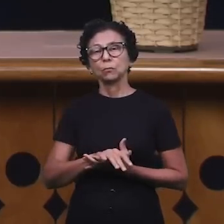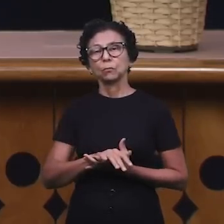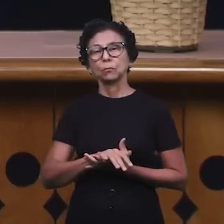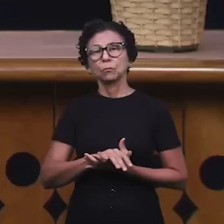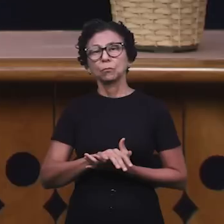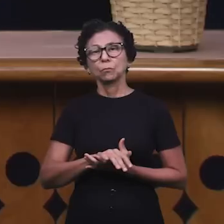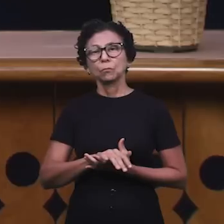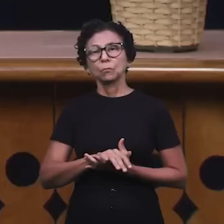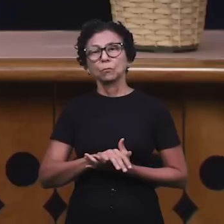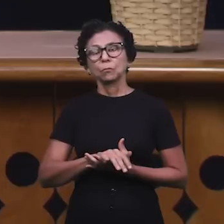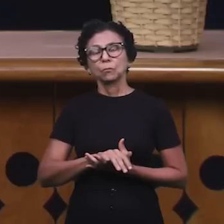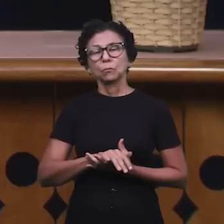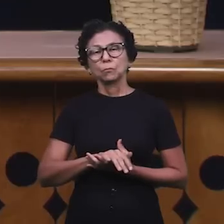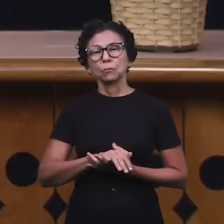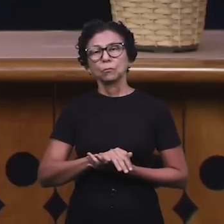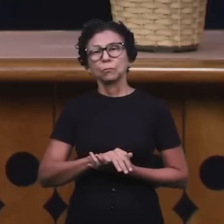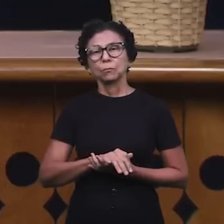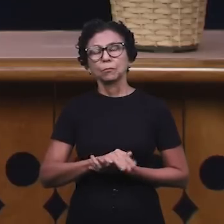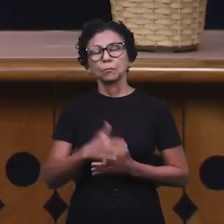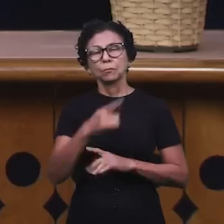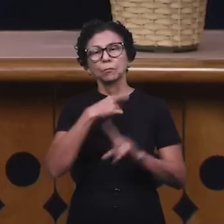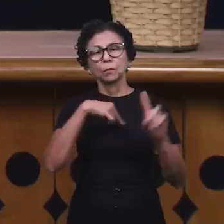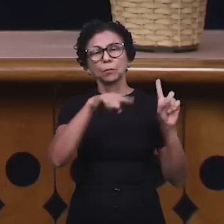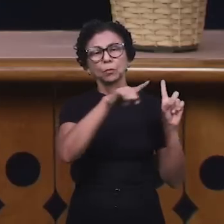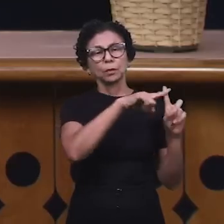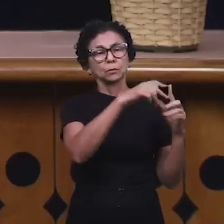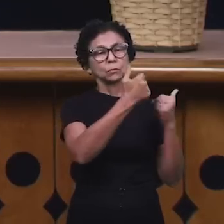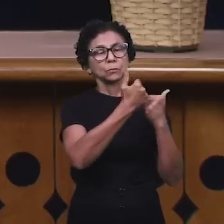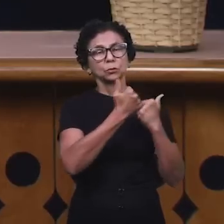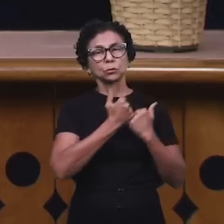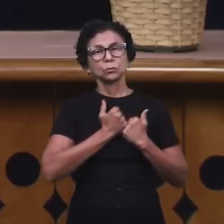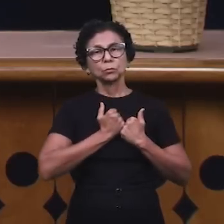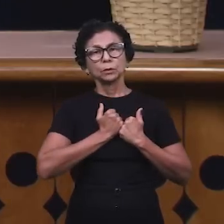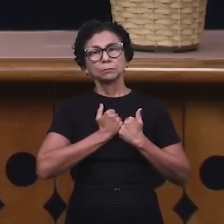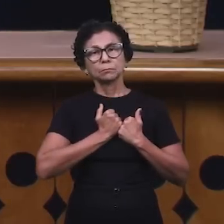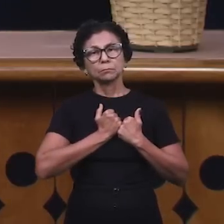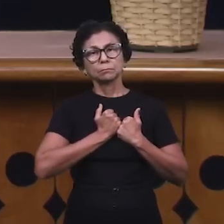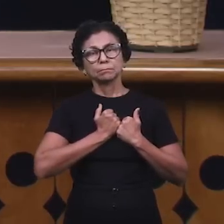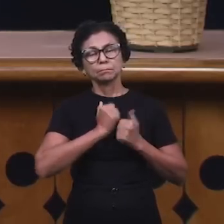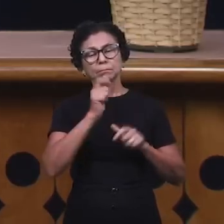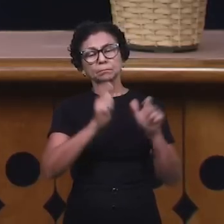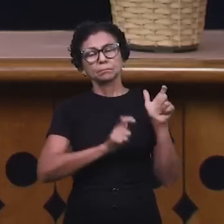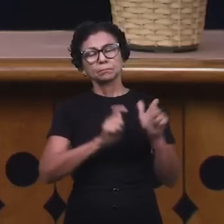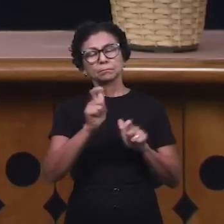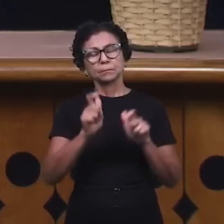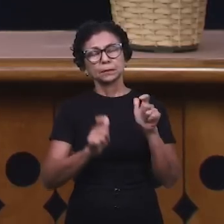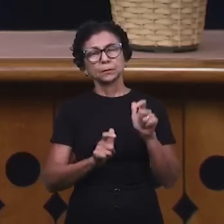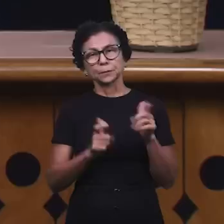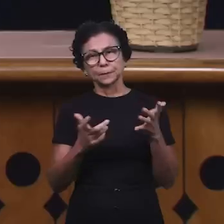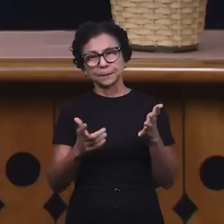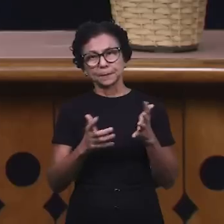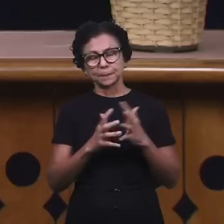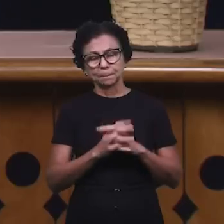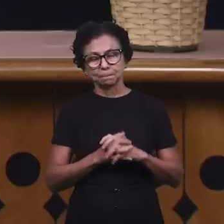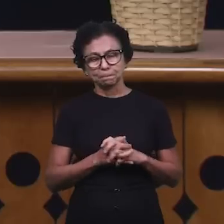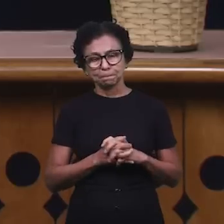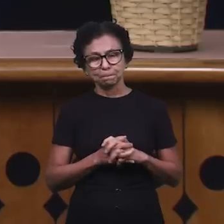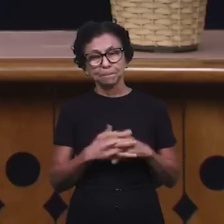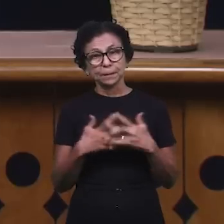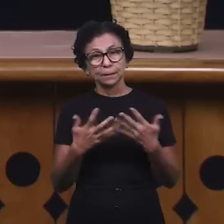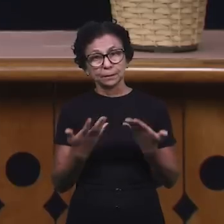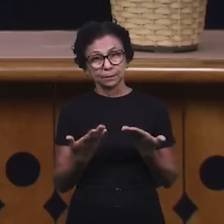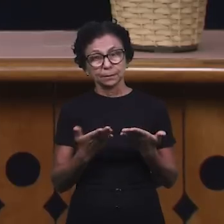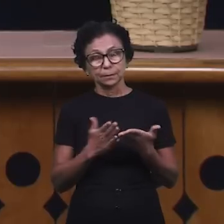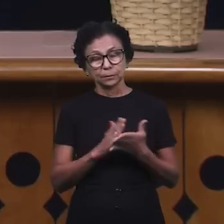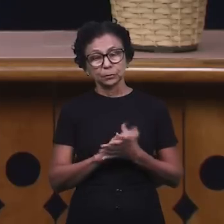Deus para o nosso Pai Celestial. Alguns detalhes mais nós iremos dar. Por isso, por esta razão